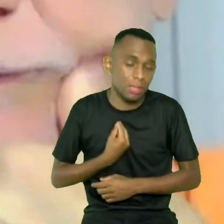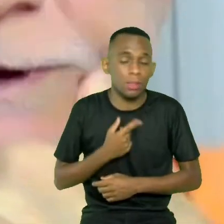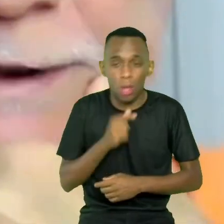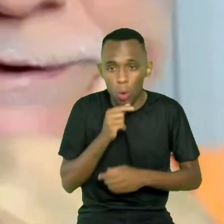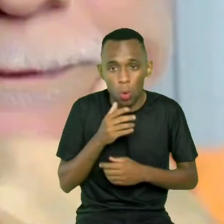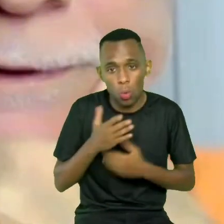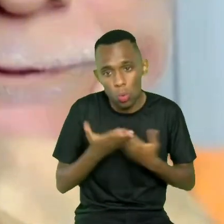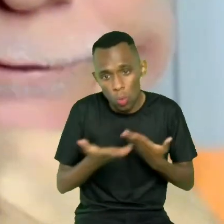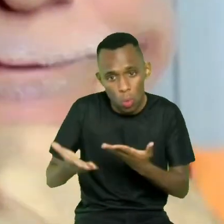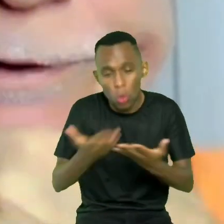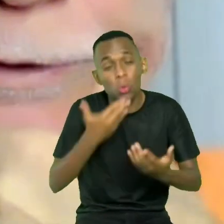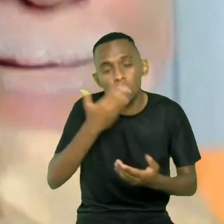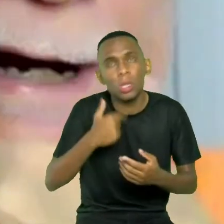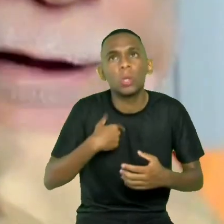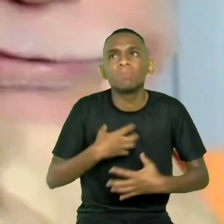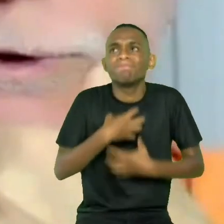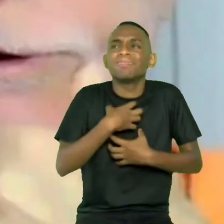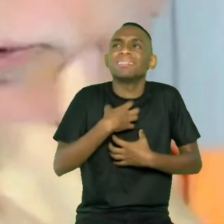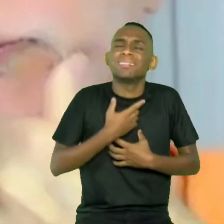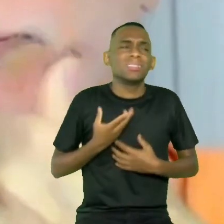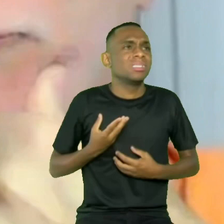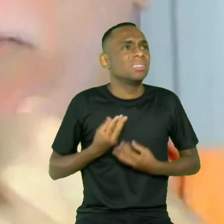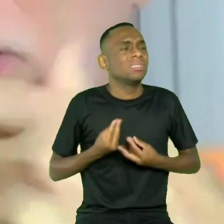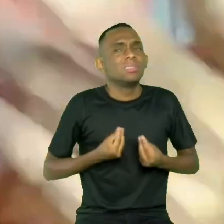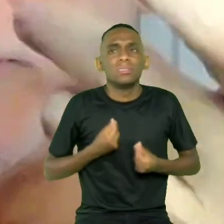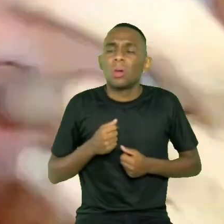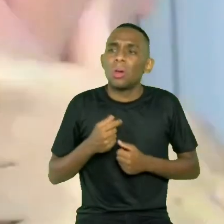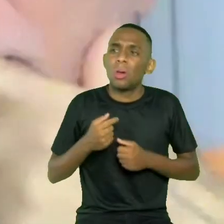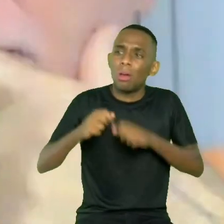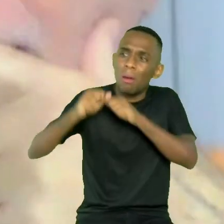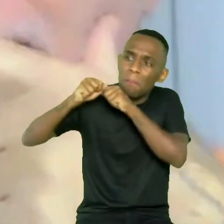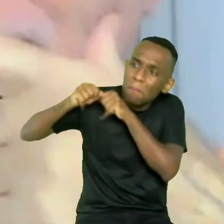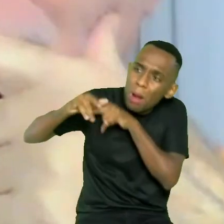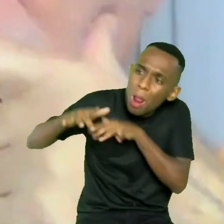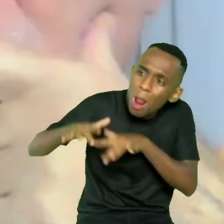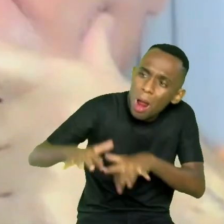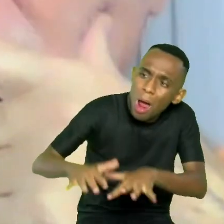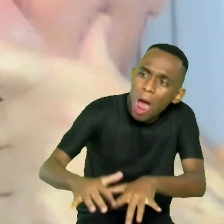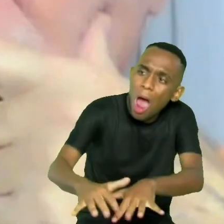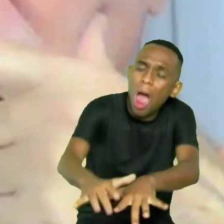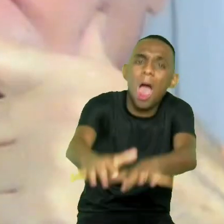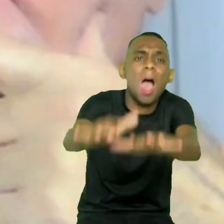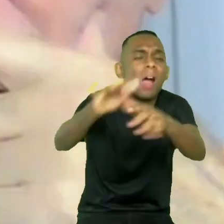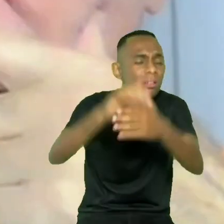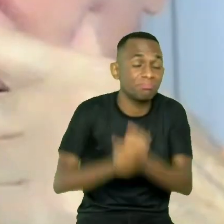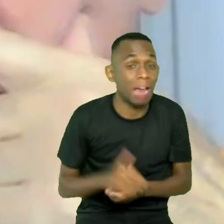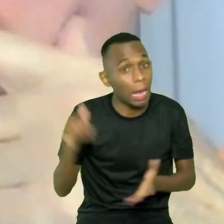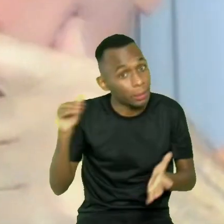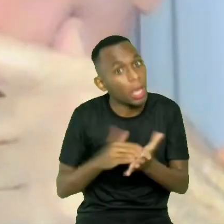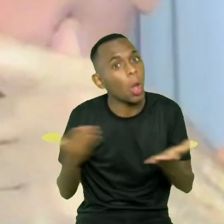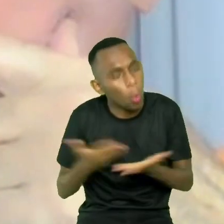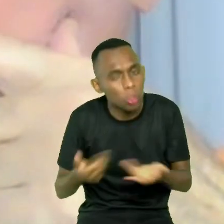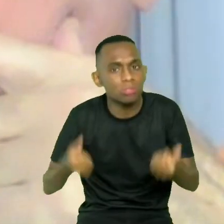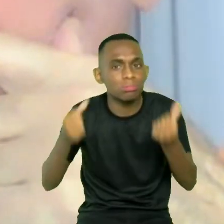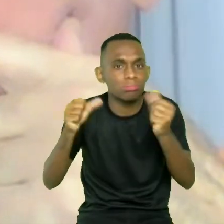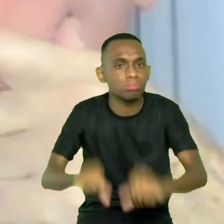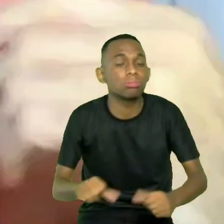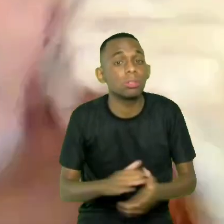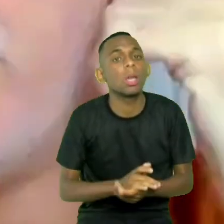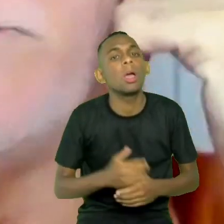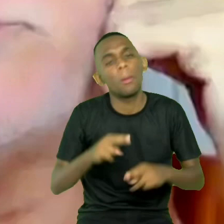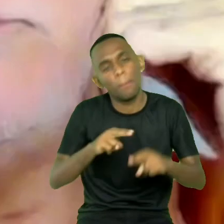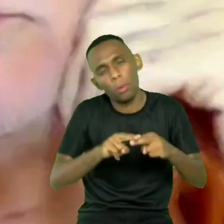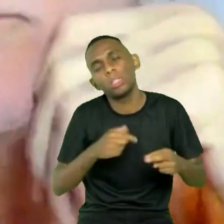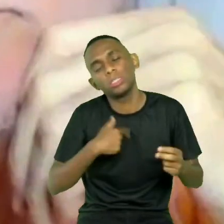pelo desastre, pelo impacto que ele causou, causa até hoje, né? Então, eu fiz esse longo poema,